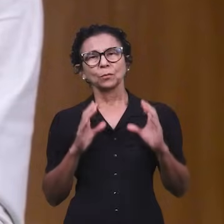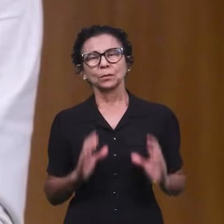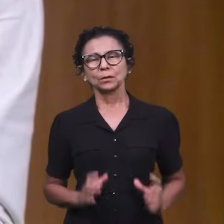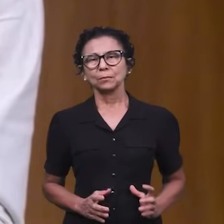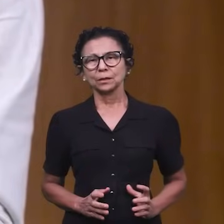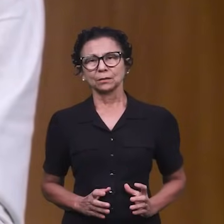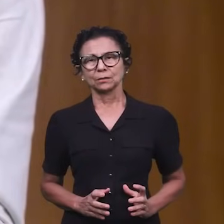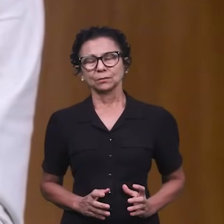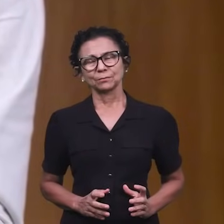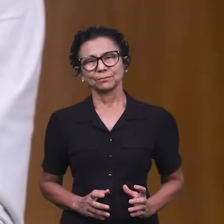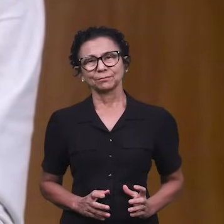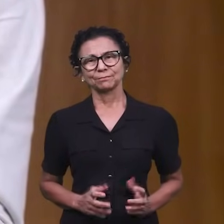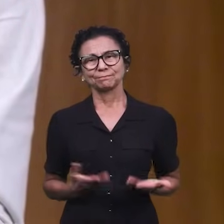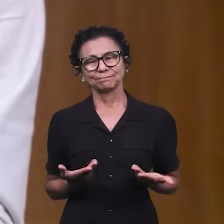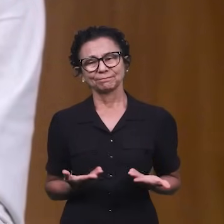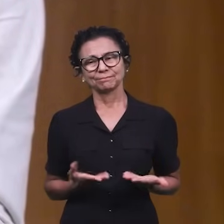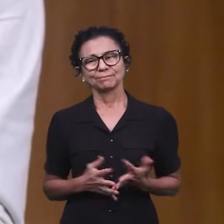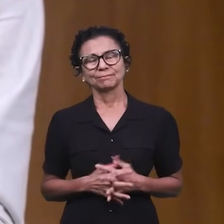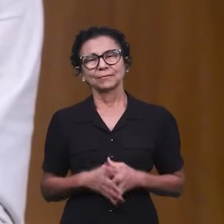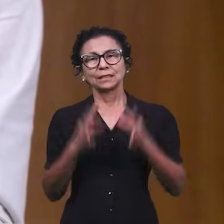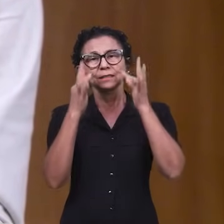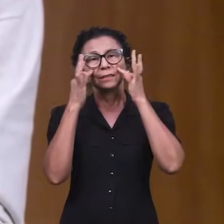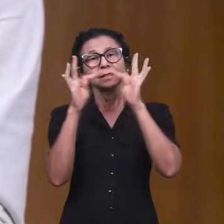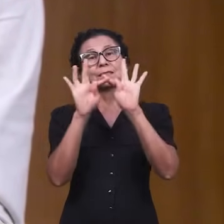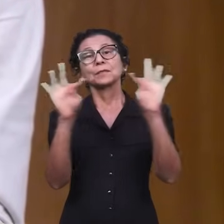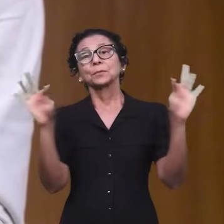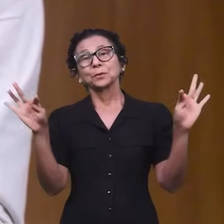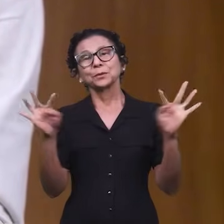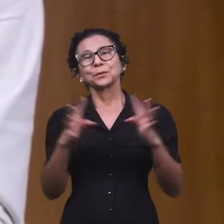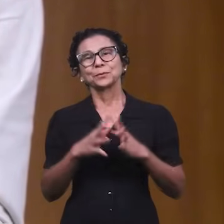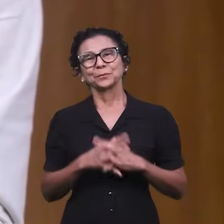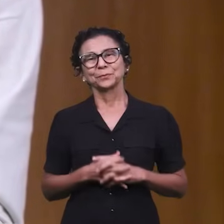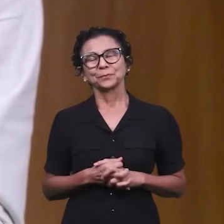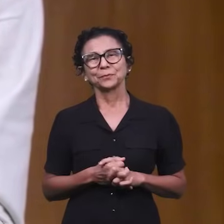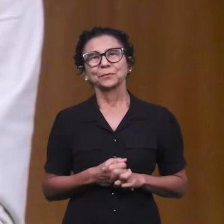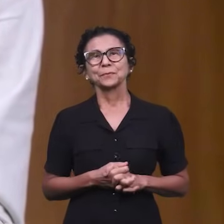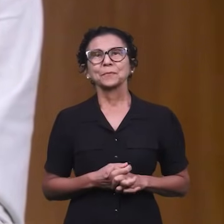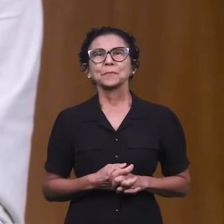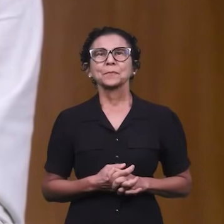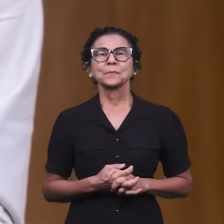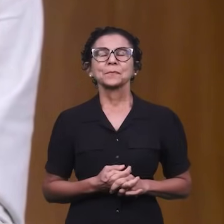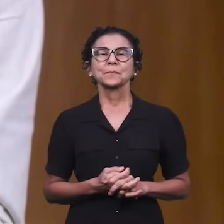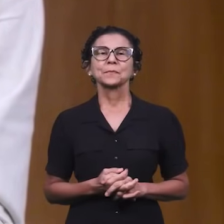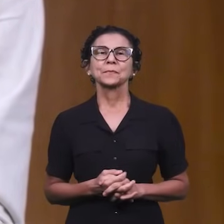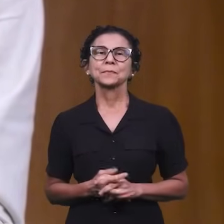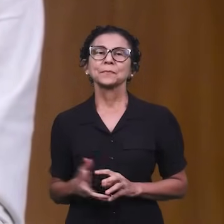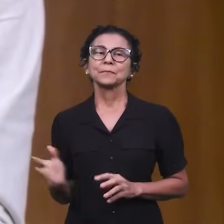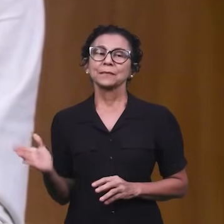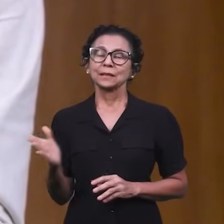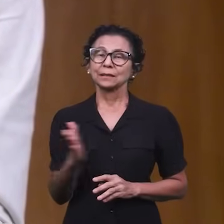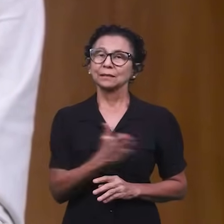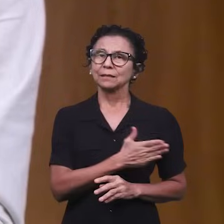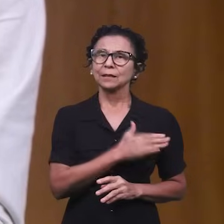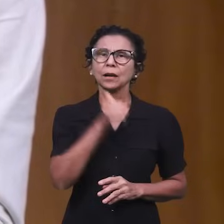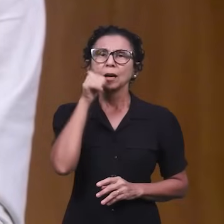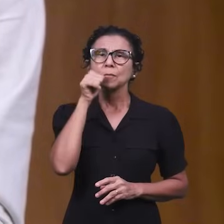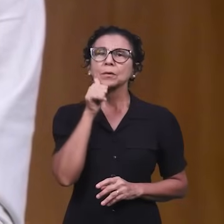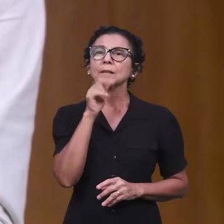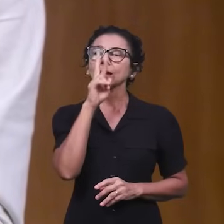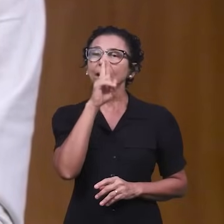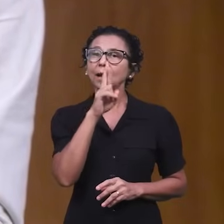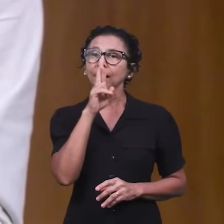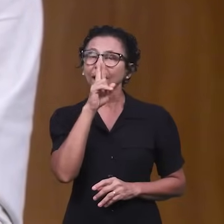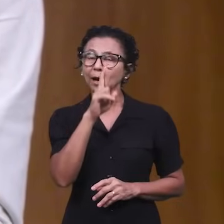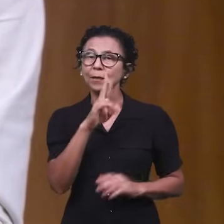casa também. Ela acolheu na casa dela mensageiros que vinham do povo do Senhor